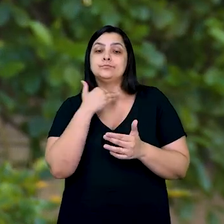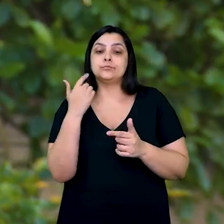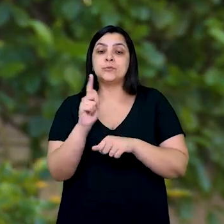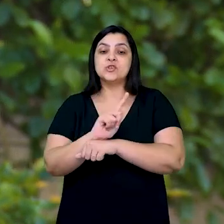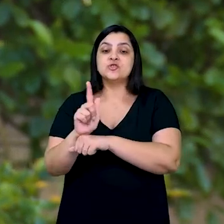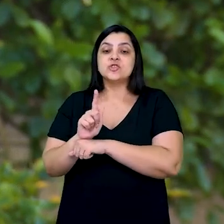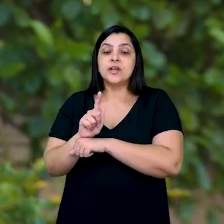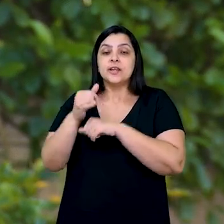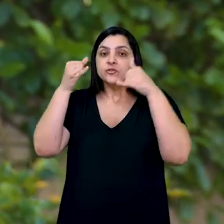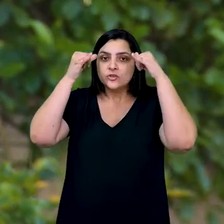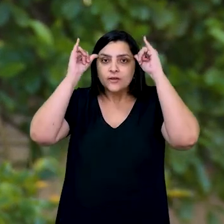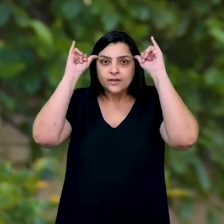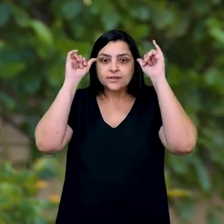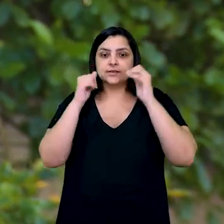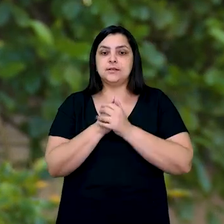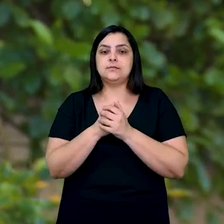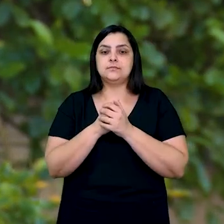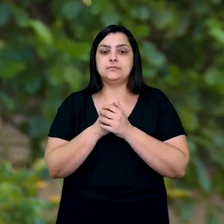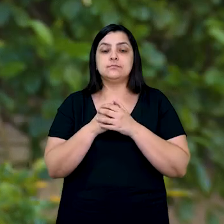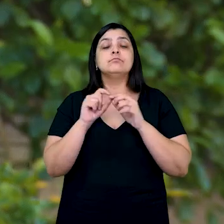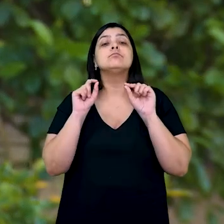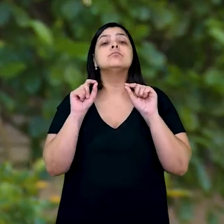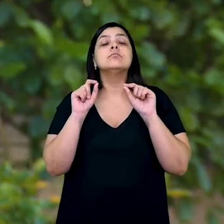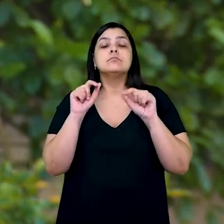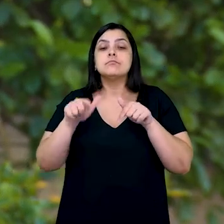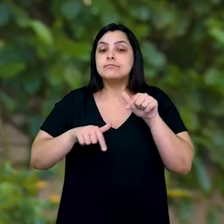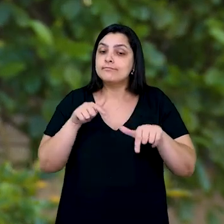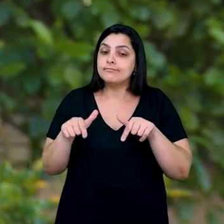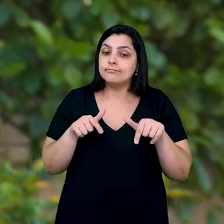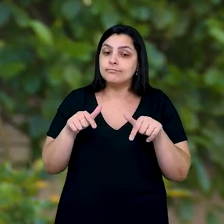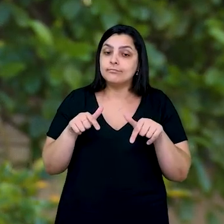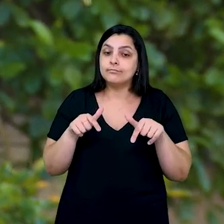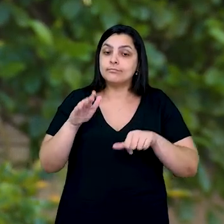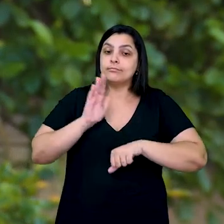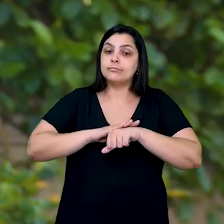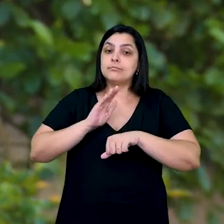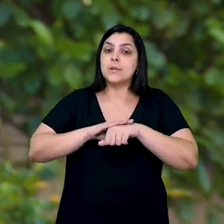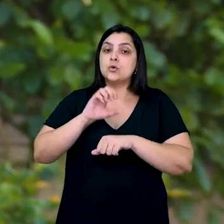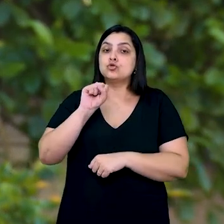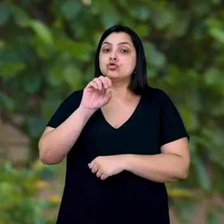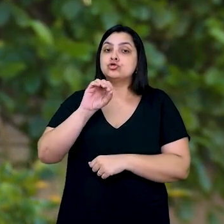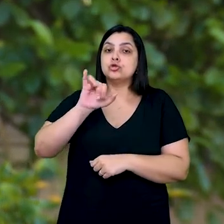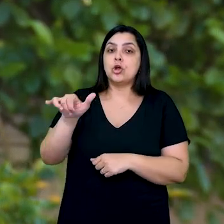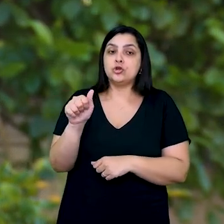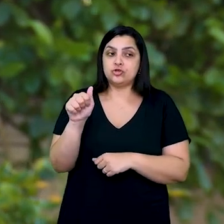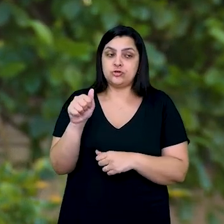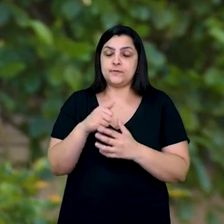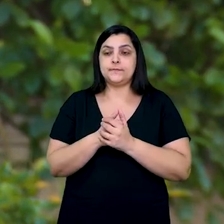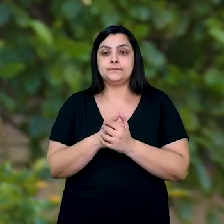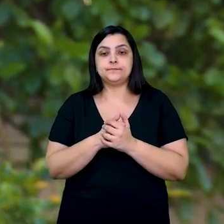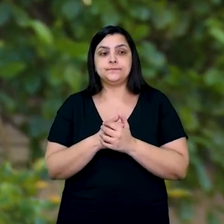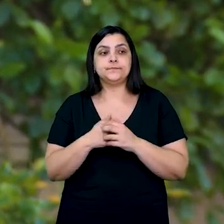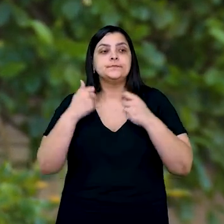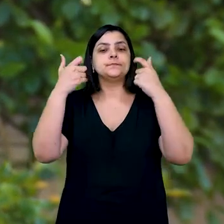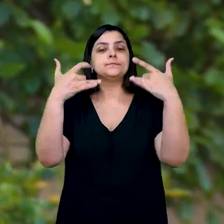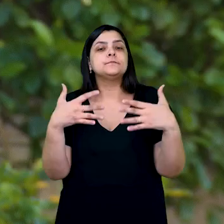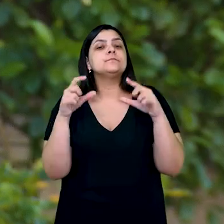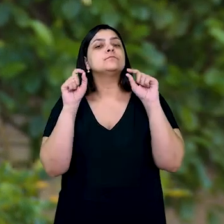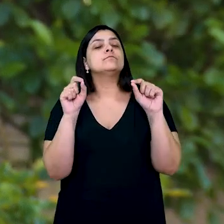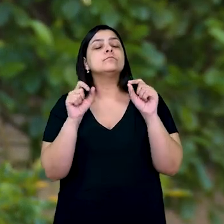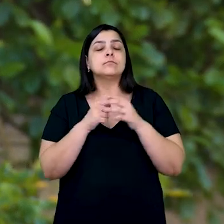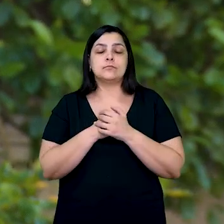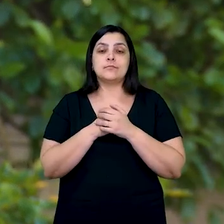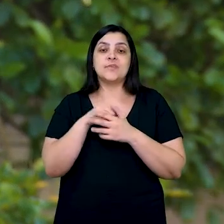foi morto pelo gerente da fazenda, que tinha como principal atividade a produção de soja. No depoimento,